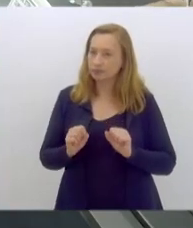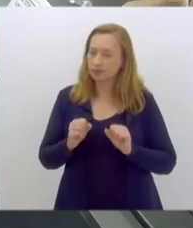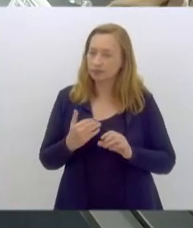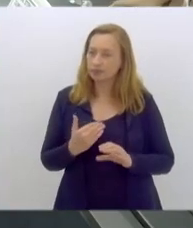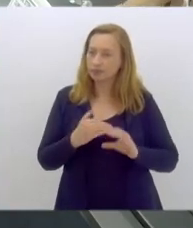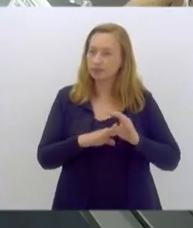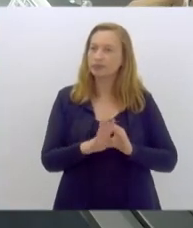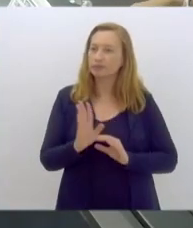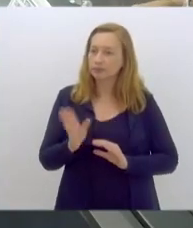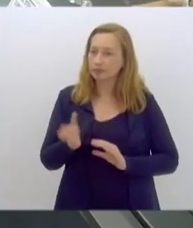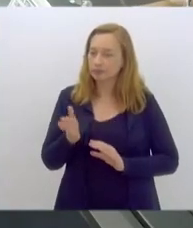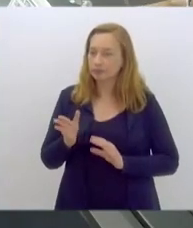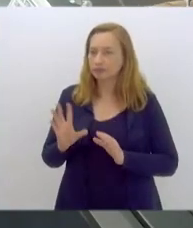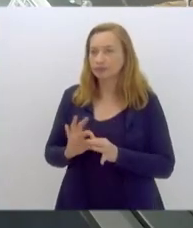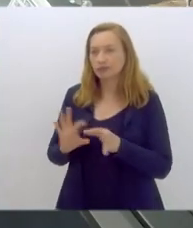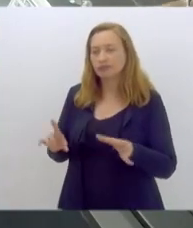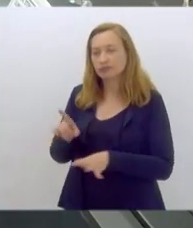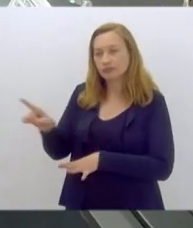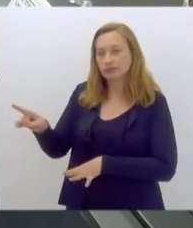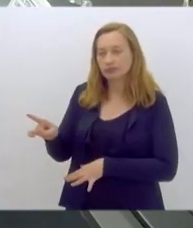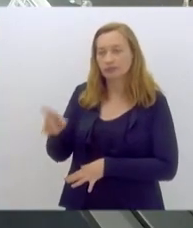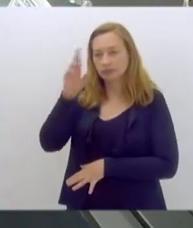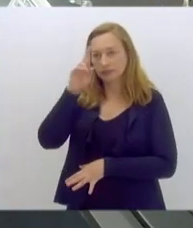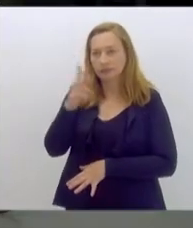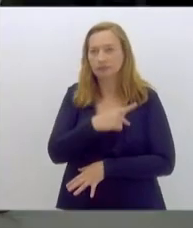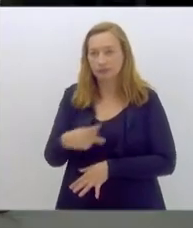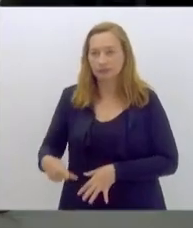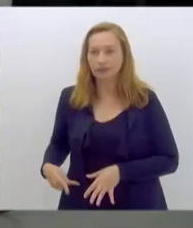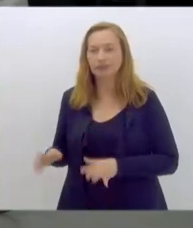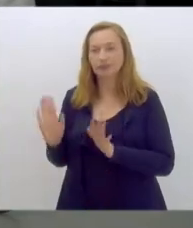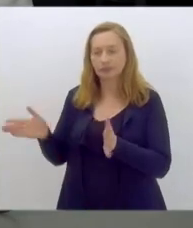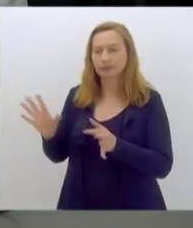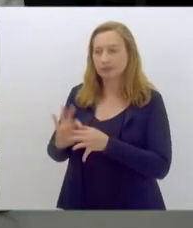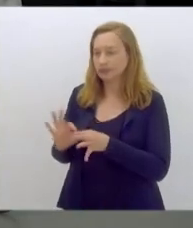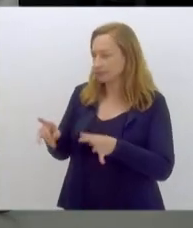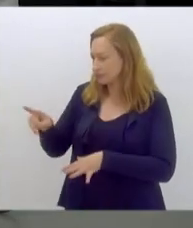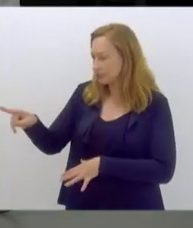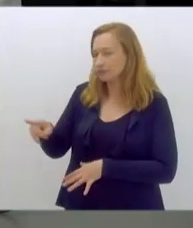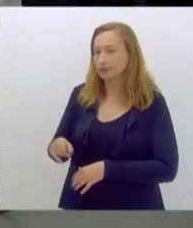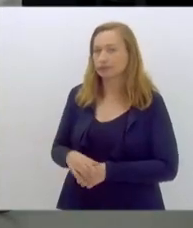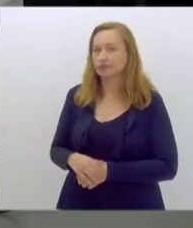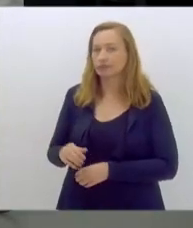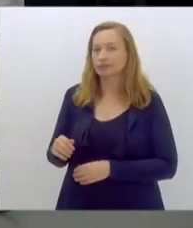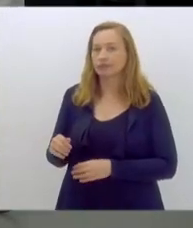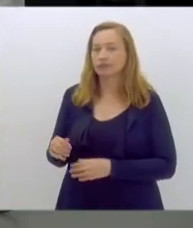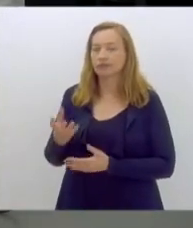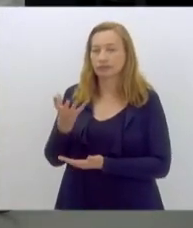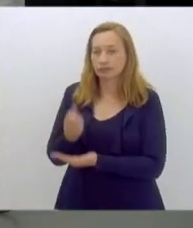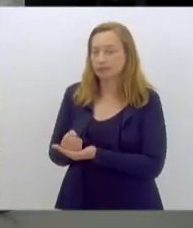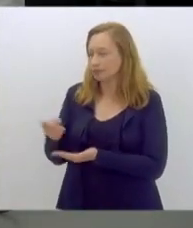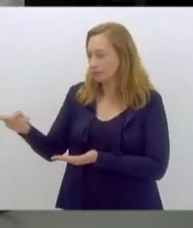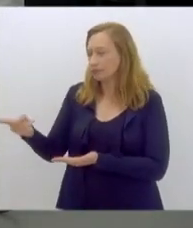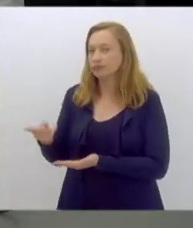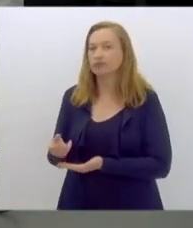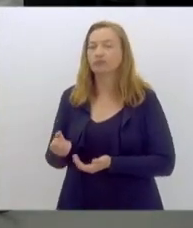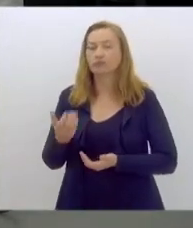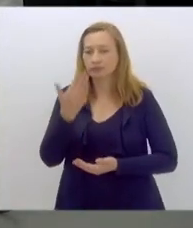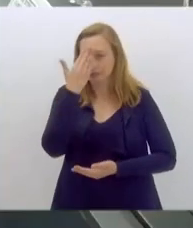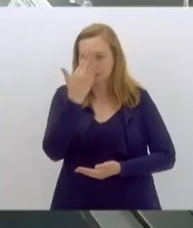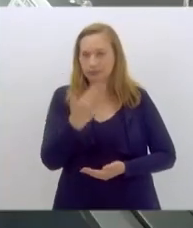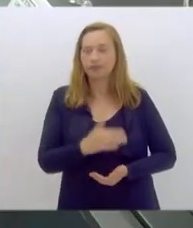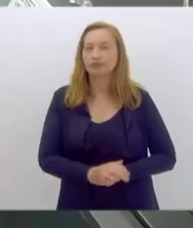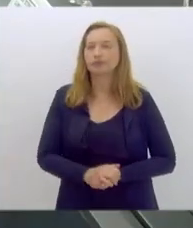Nós já vamos deixando aqui disponibilizado O arquivo já para ficar aqui muito obrigado